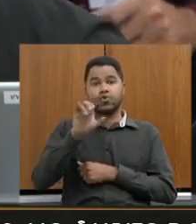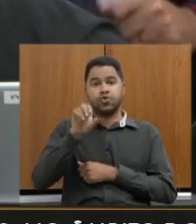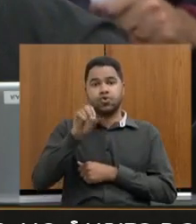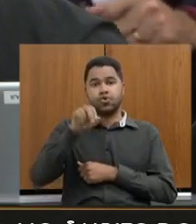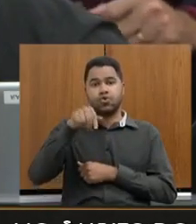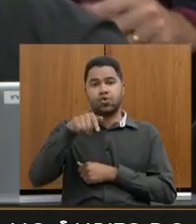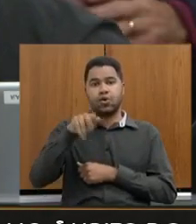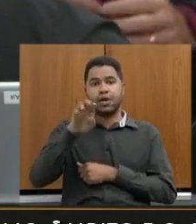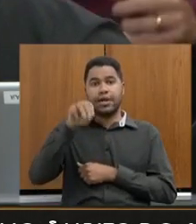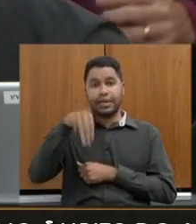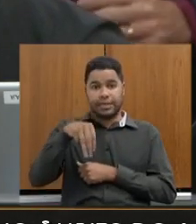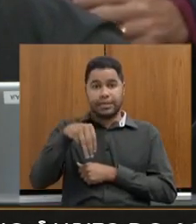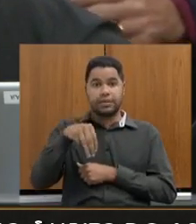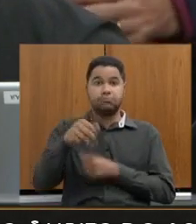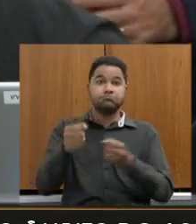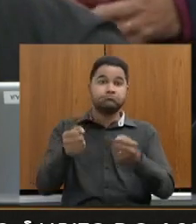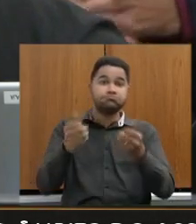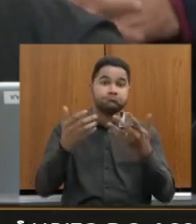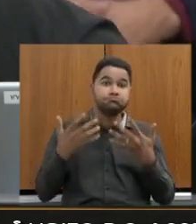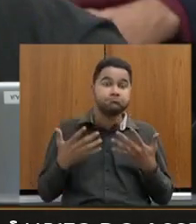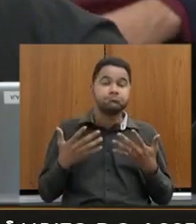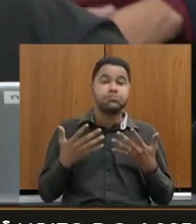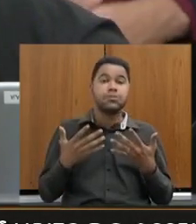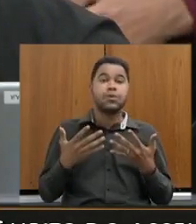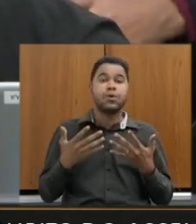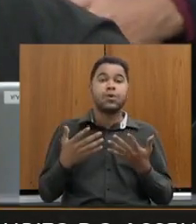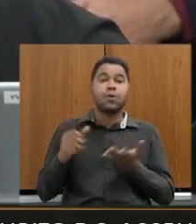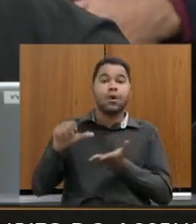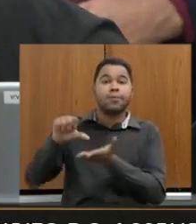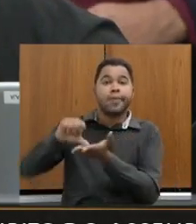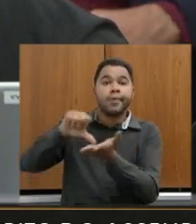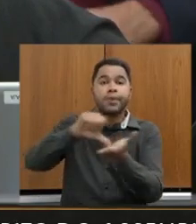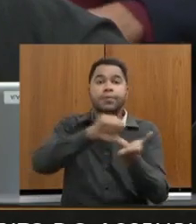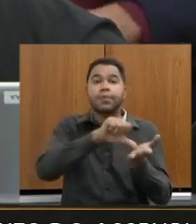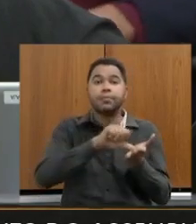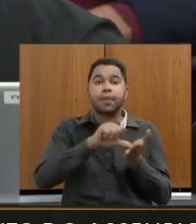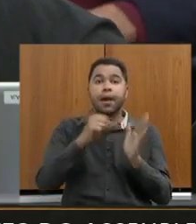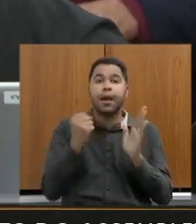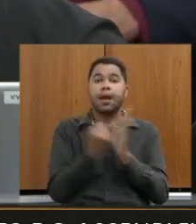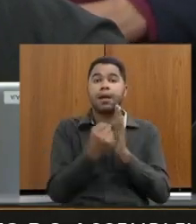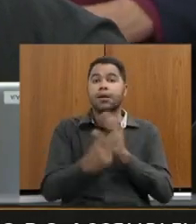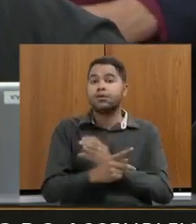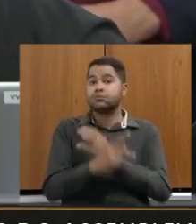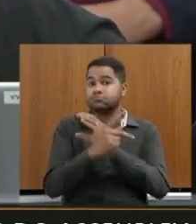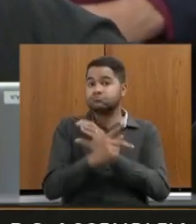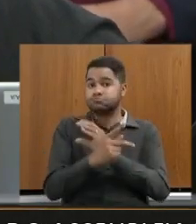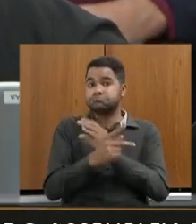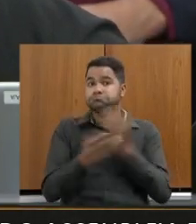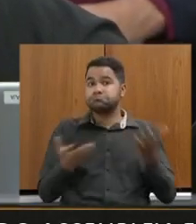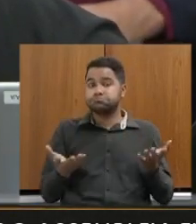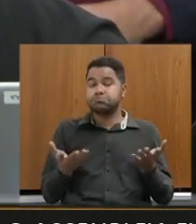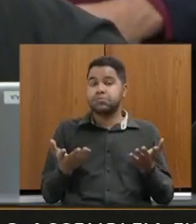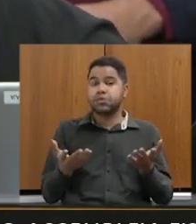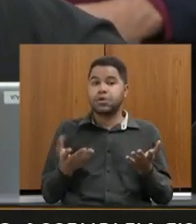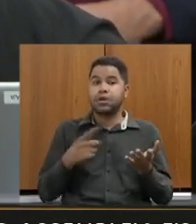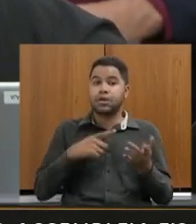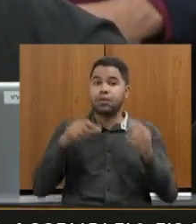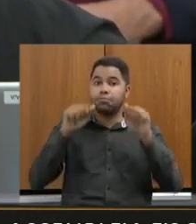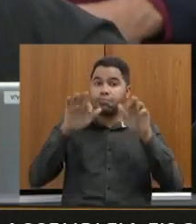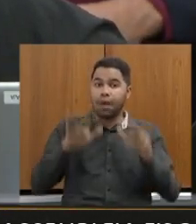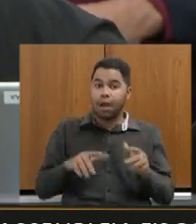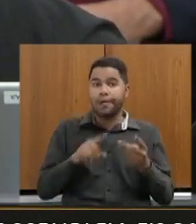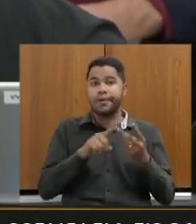pudesse nos dizer é em quantas sedes de comarcas a polícia civil está presente com escrivães